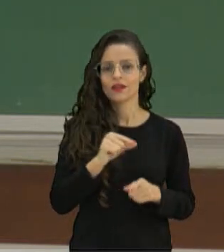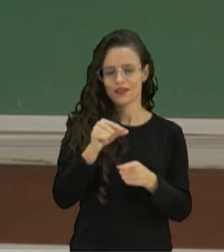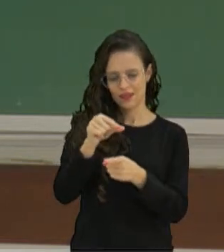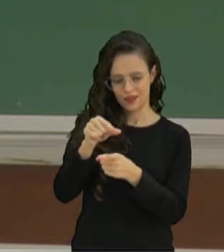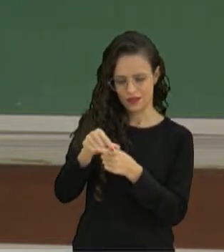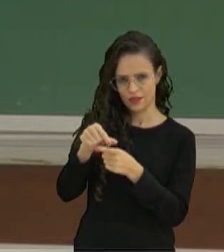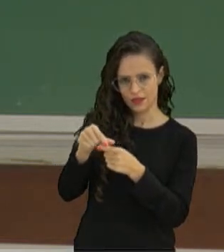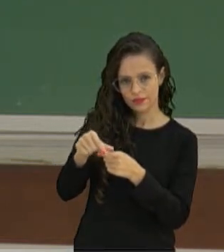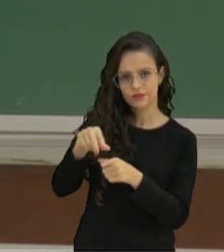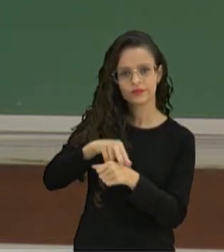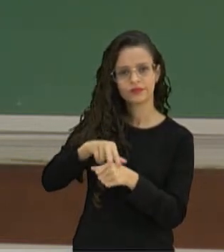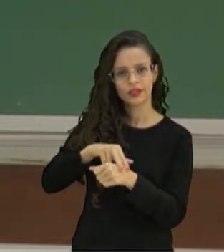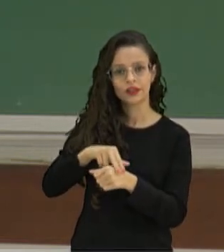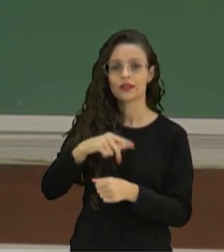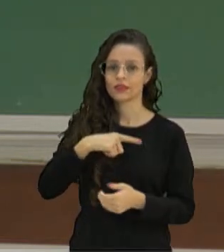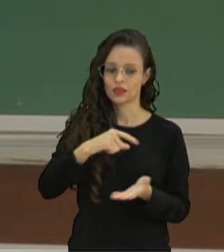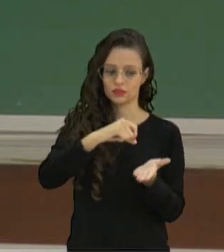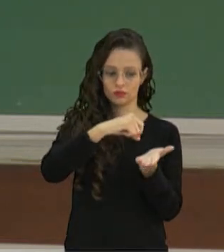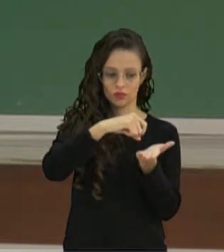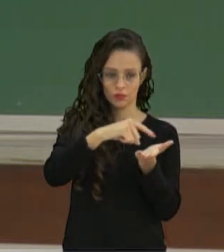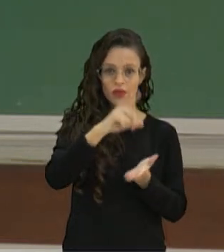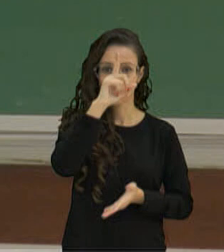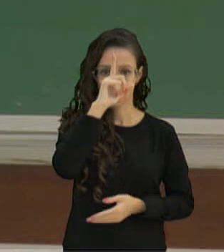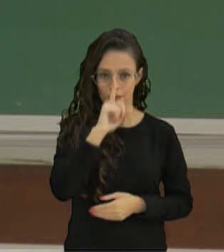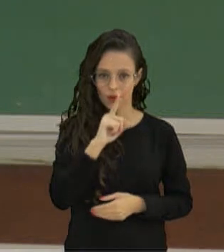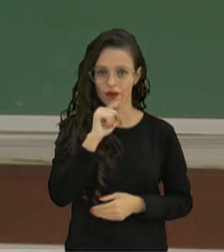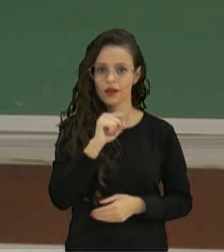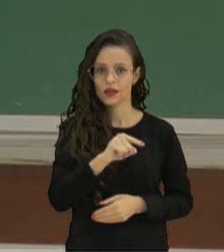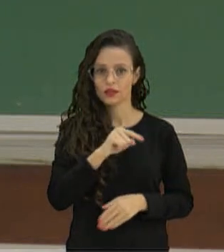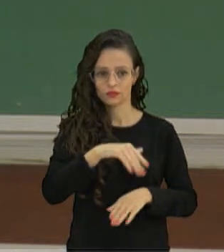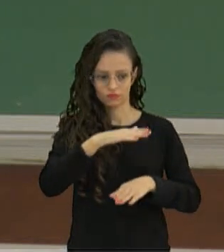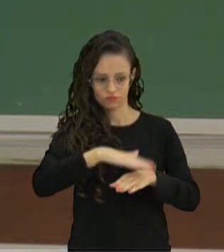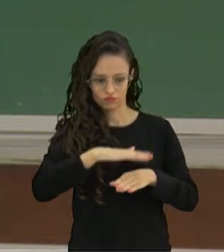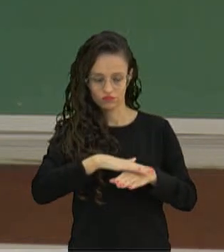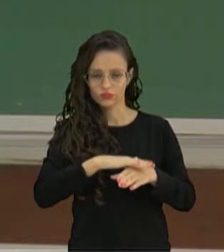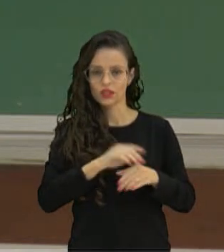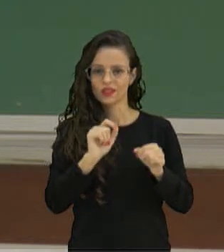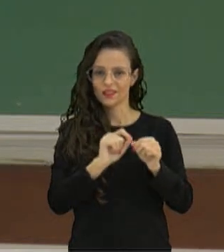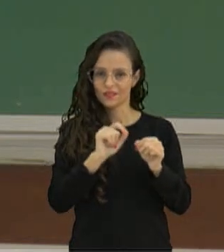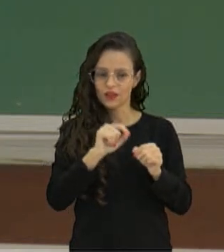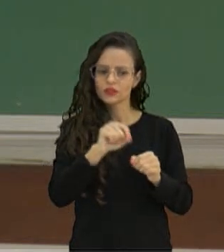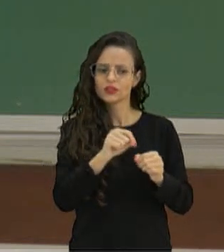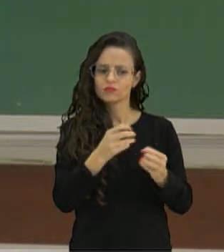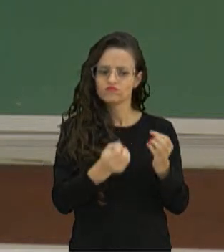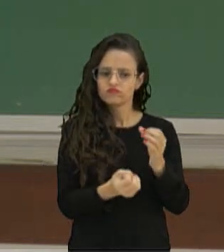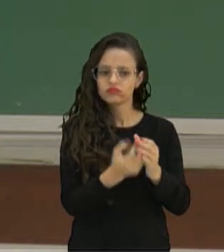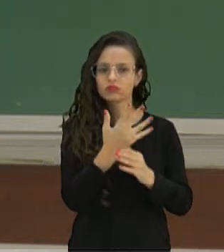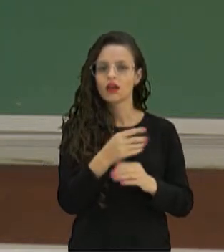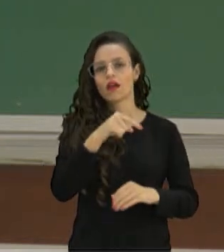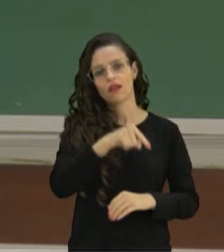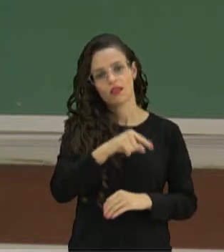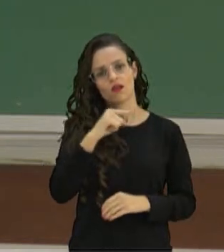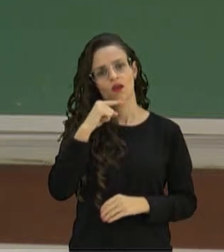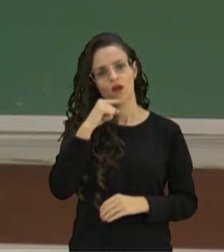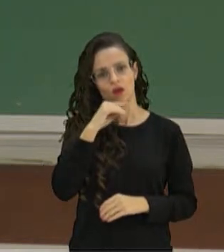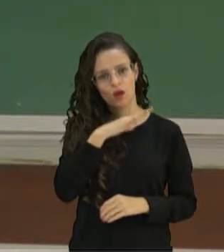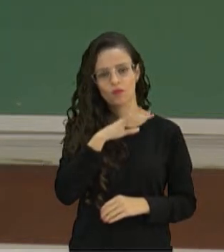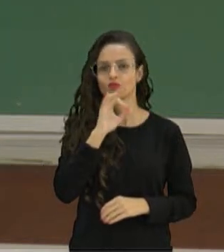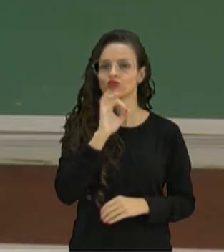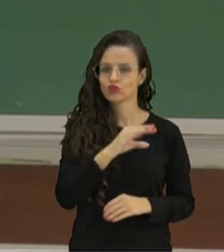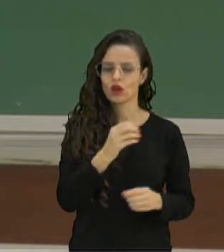ervilha produz sementes amarelas, como ela se autofecunda, é óbvio que ela só vai